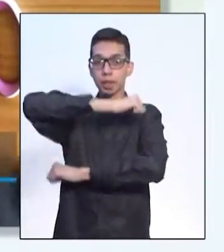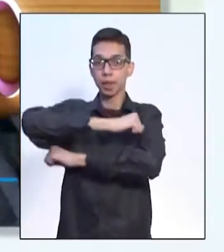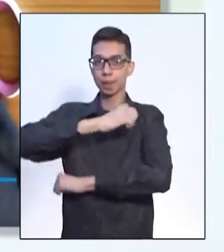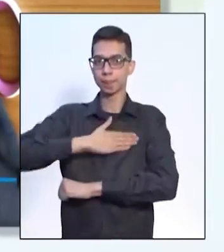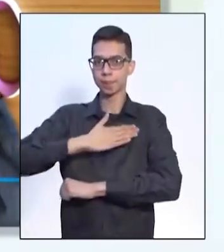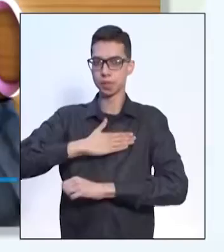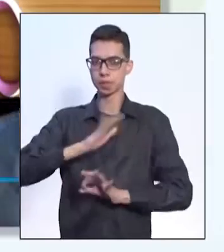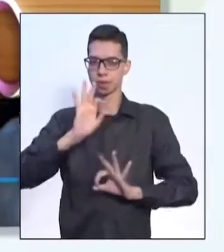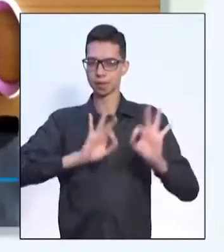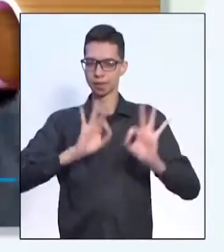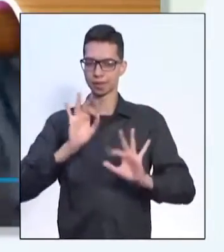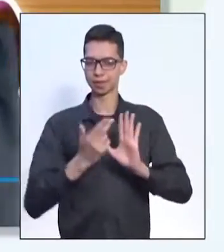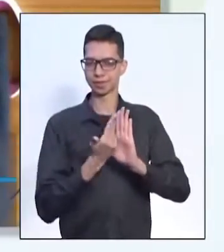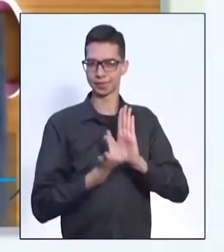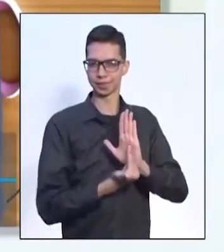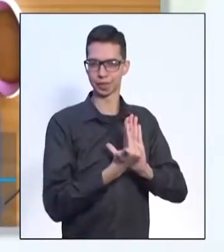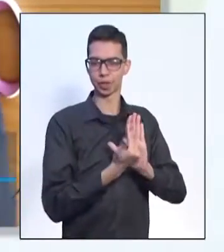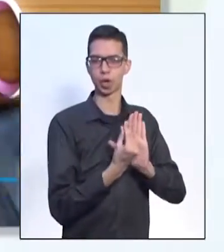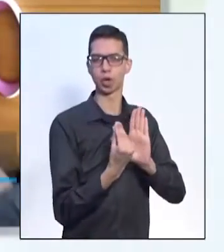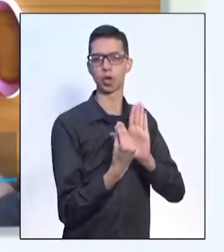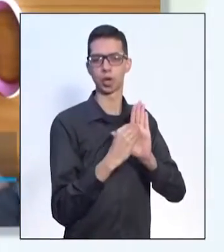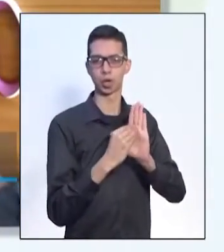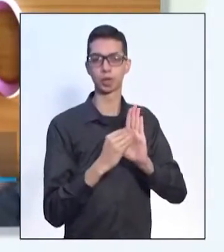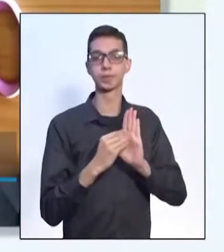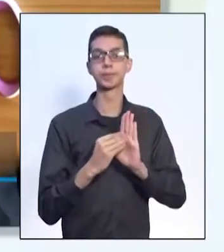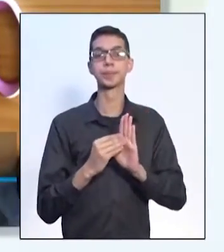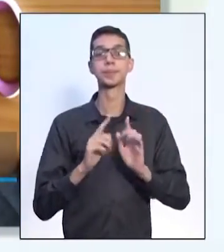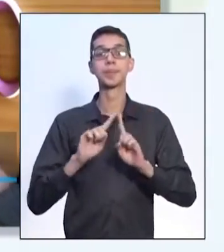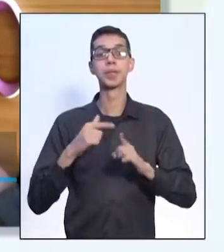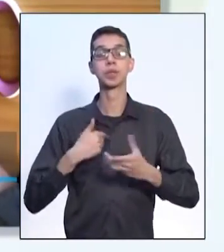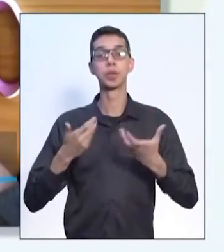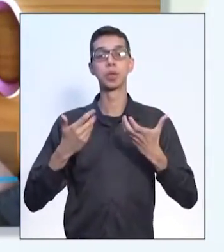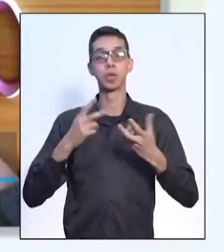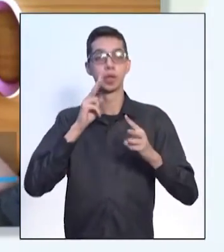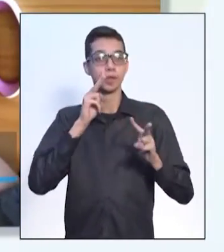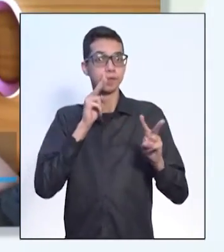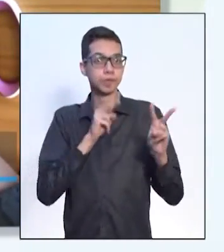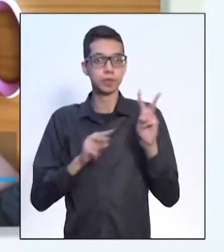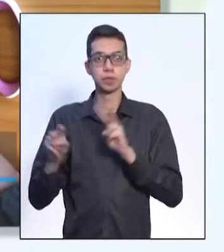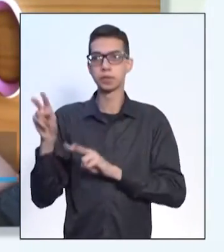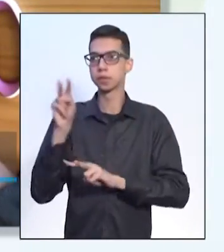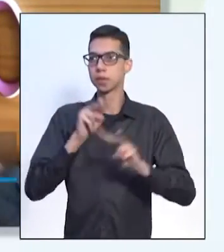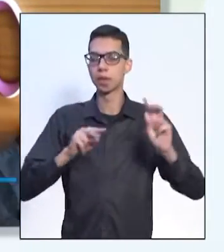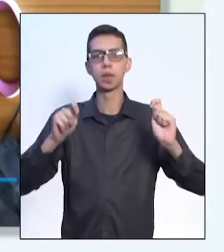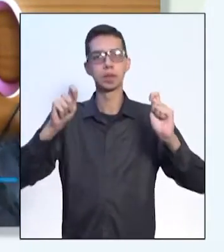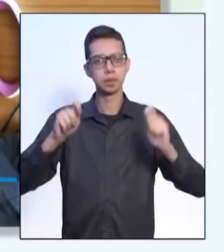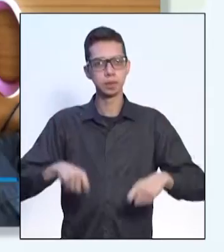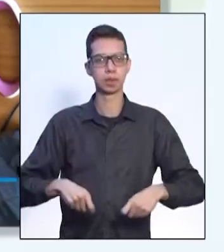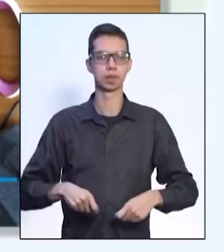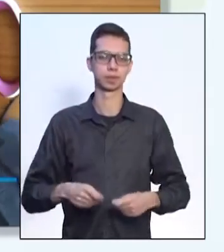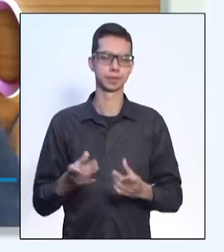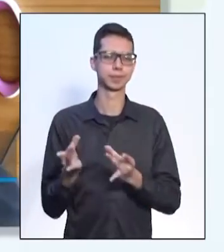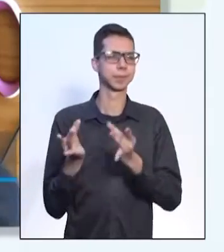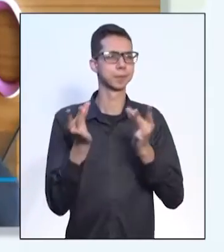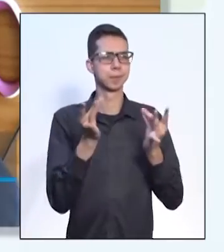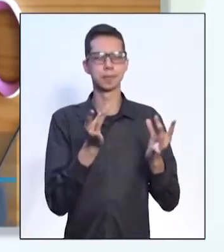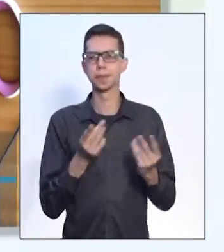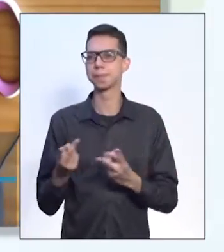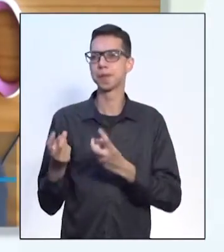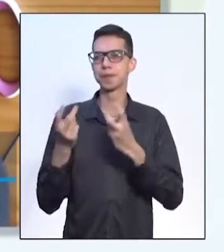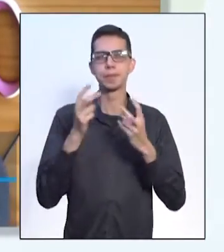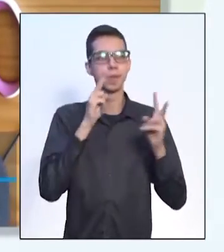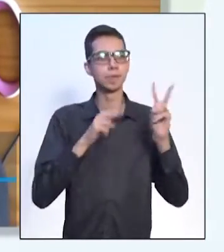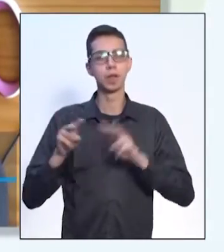dobrar, porque eu quero que essa vista seja tridimensional. E aqui, que é o meu